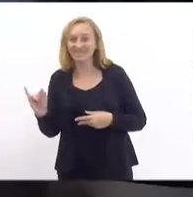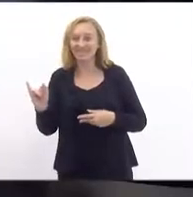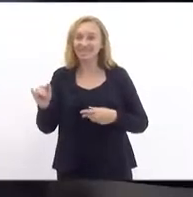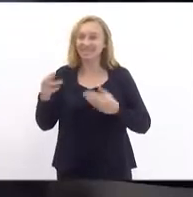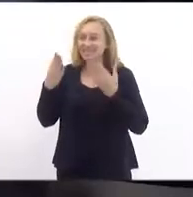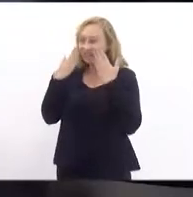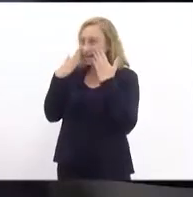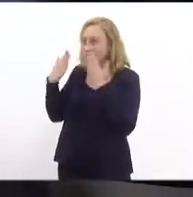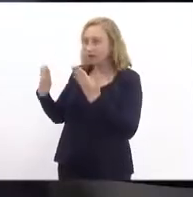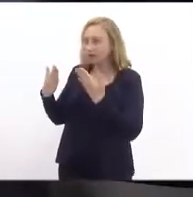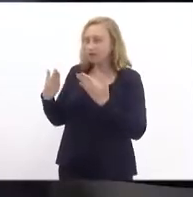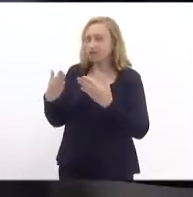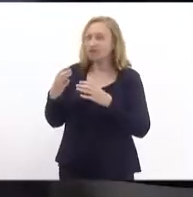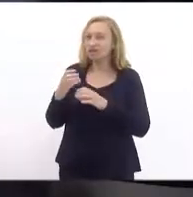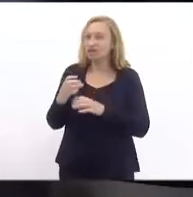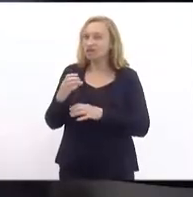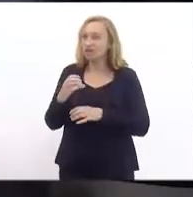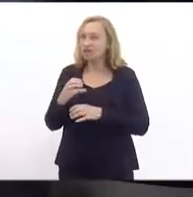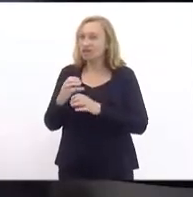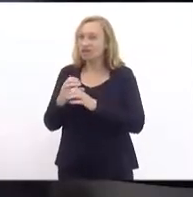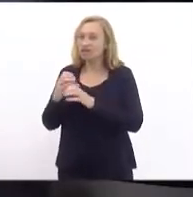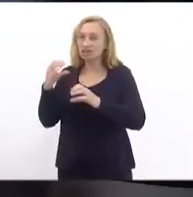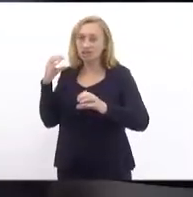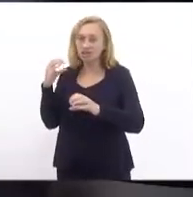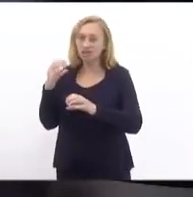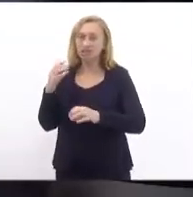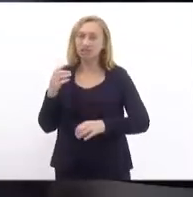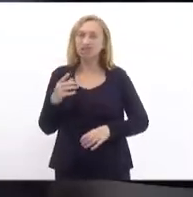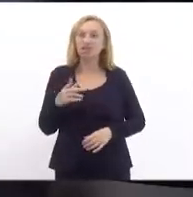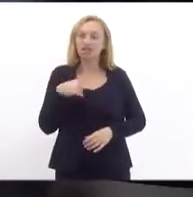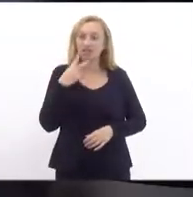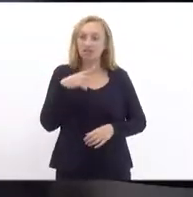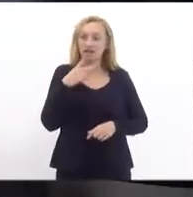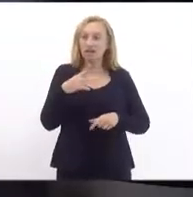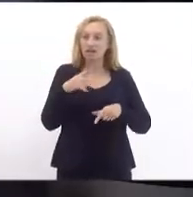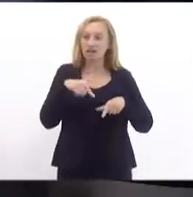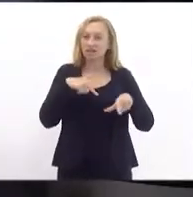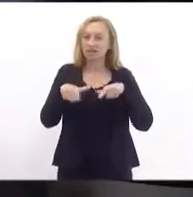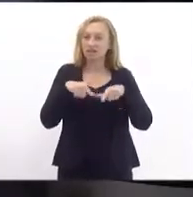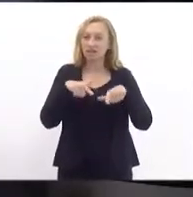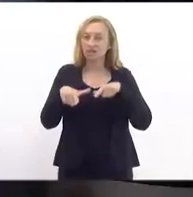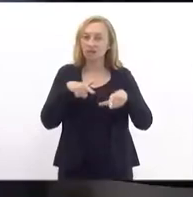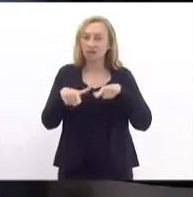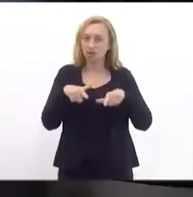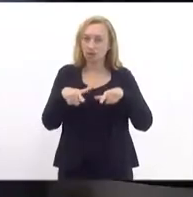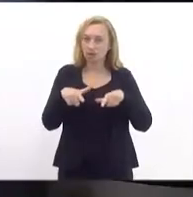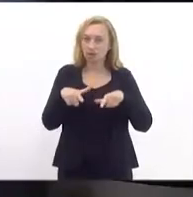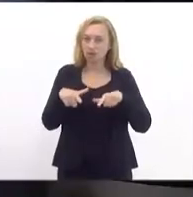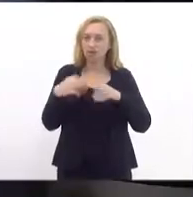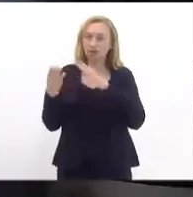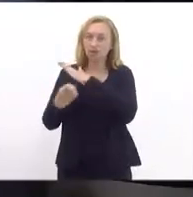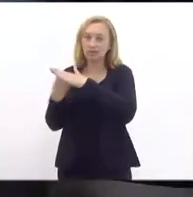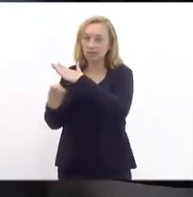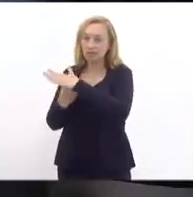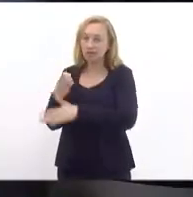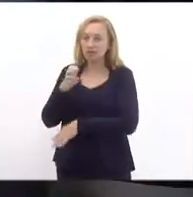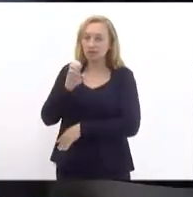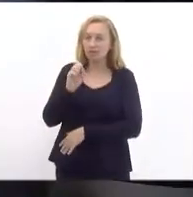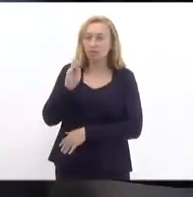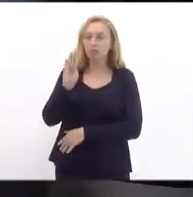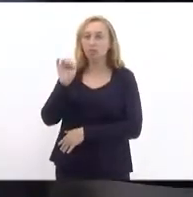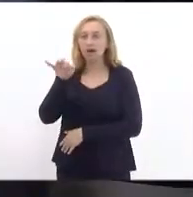apresenta como engenheiro, ele prestou serviços para a empresa Bombardier Transportation. Está lá no